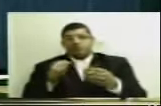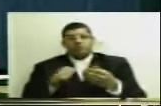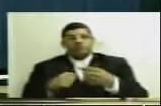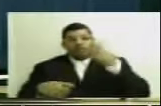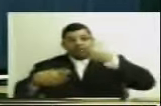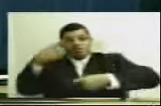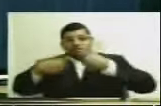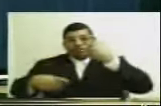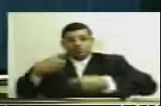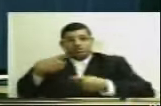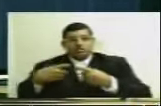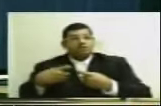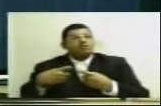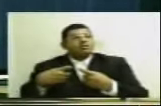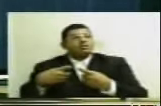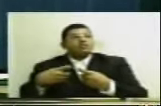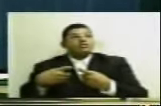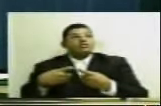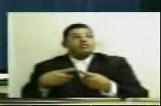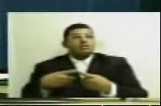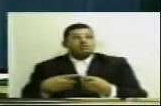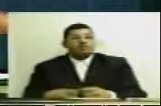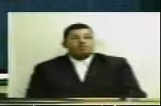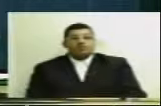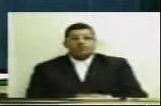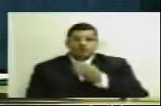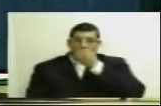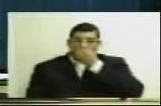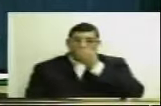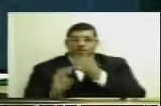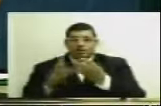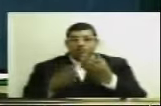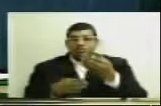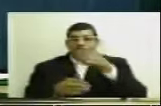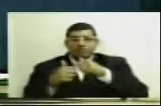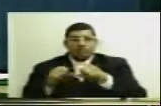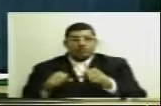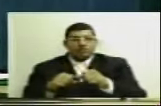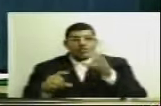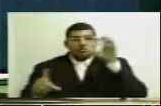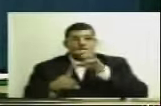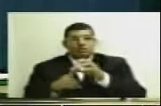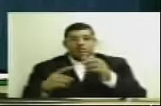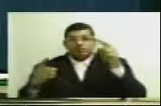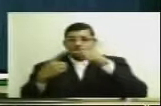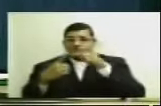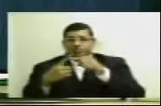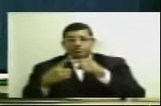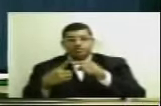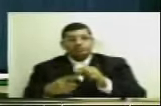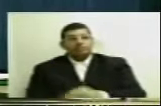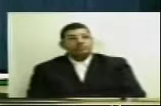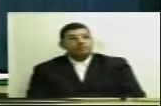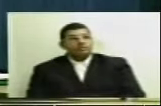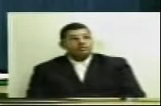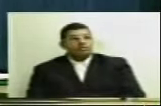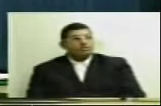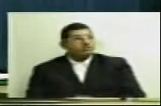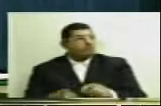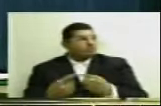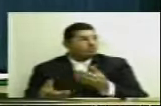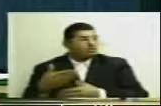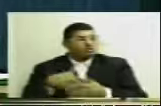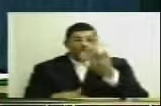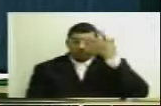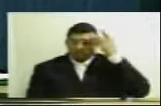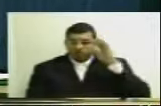ativa, formação de quadrilha e de pedofilia, só para ficar nos crimes principais cometidos por ele. Mas